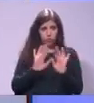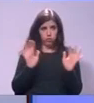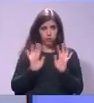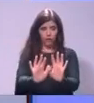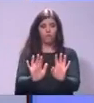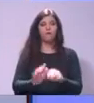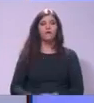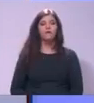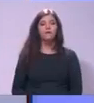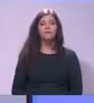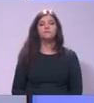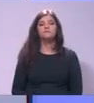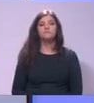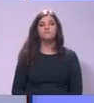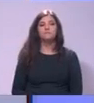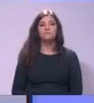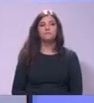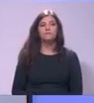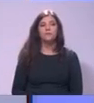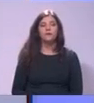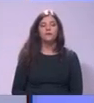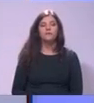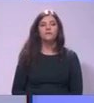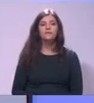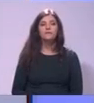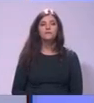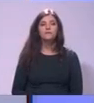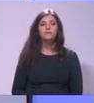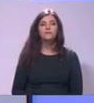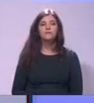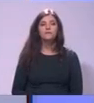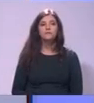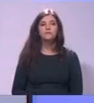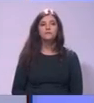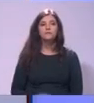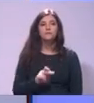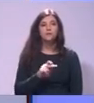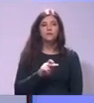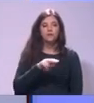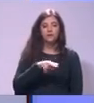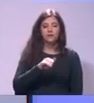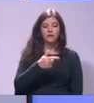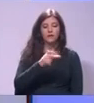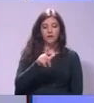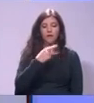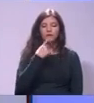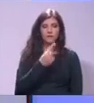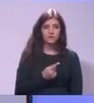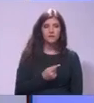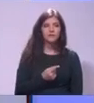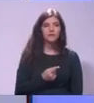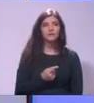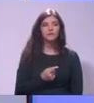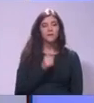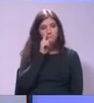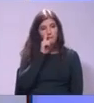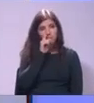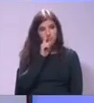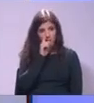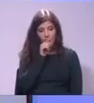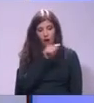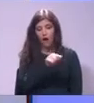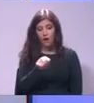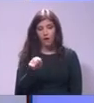novas e muito vai também o até o aníbal pinto anunciaram as mentiras que